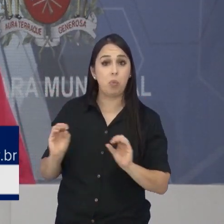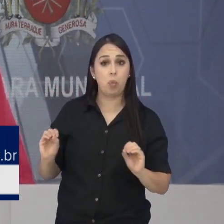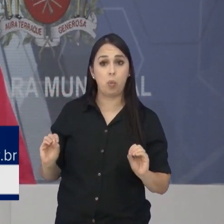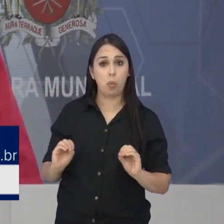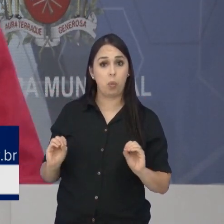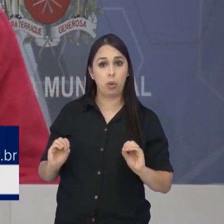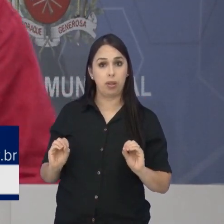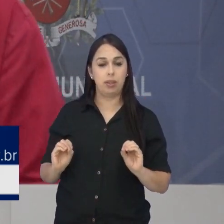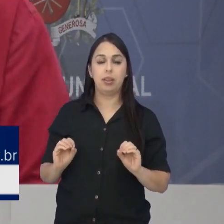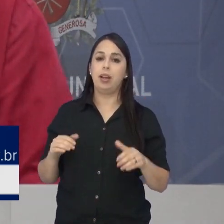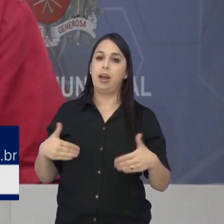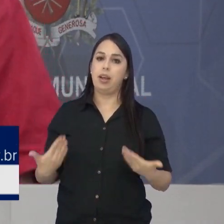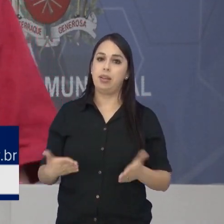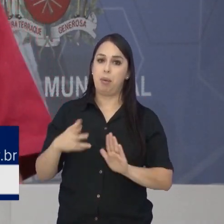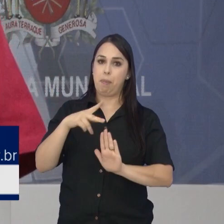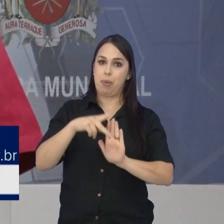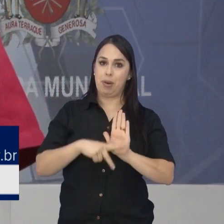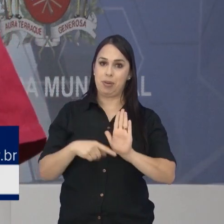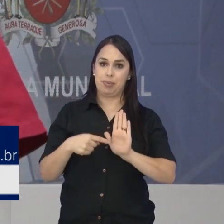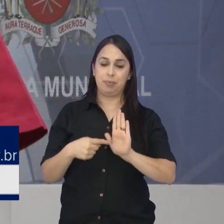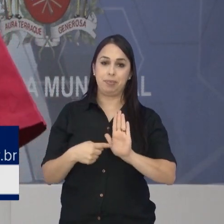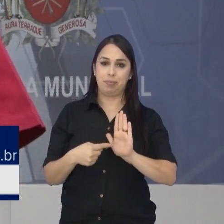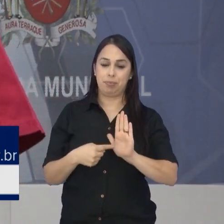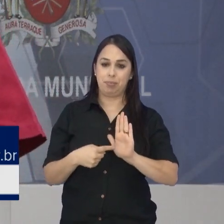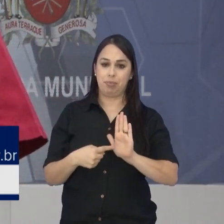esse projeto é um projeto